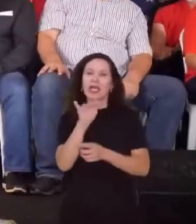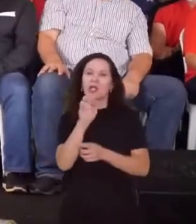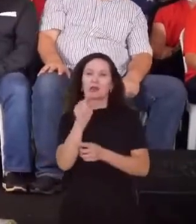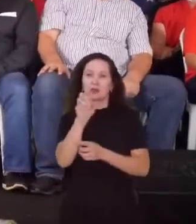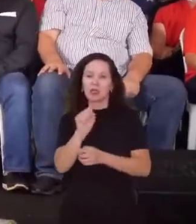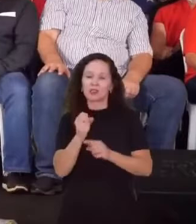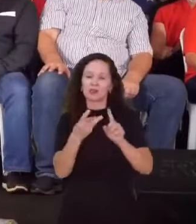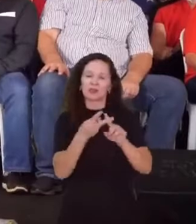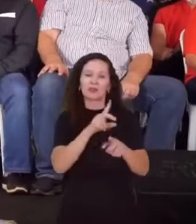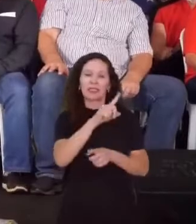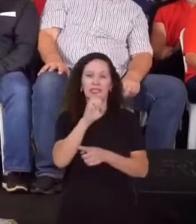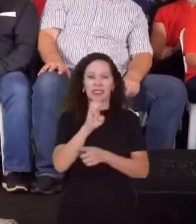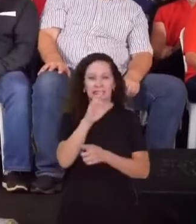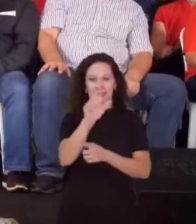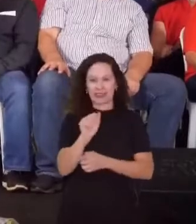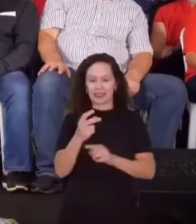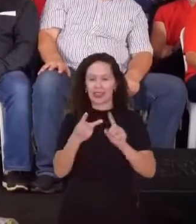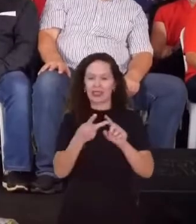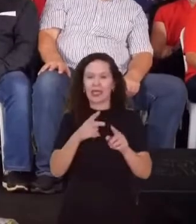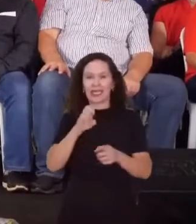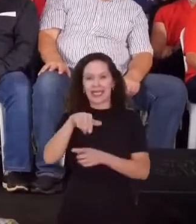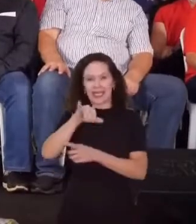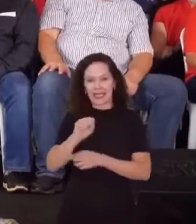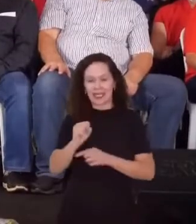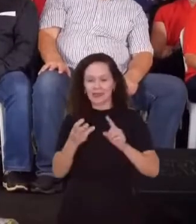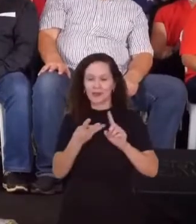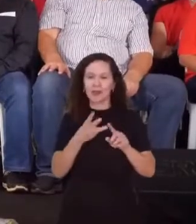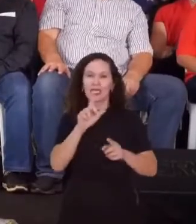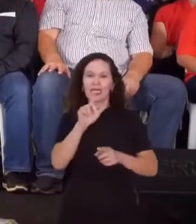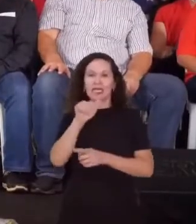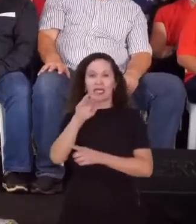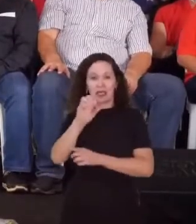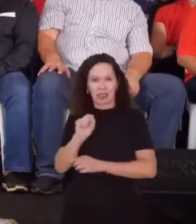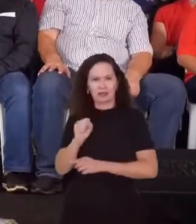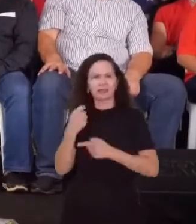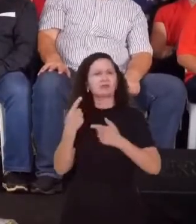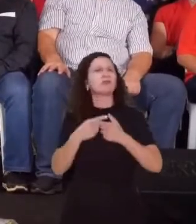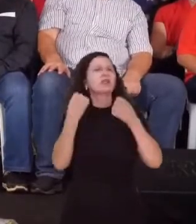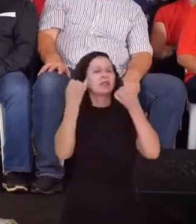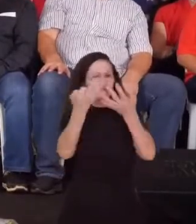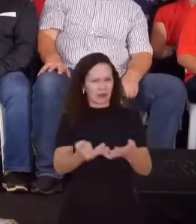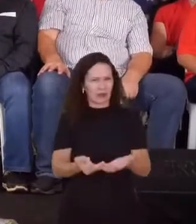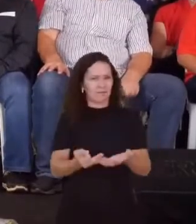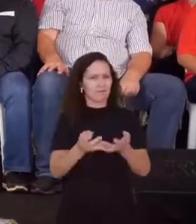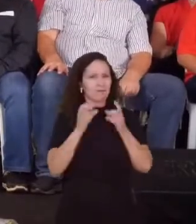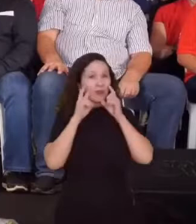Lemos. Mas por que que eu estou falando isso, gente? Porque eu vi aqui algumas plaquinhas dos